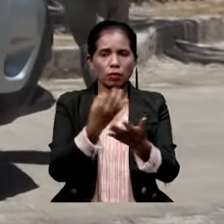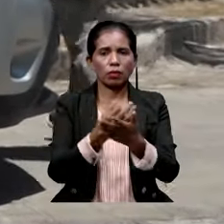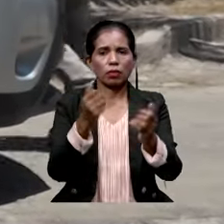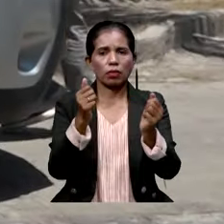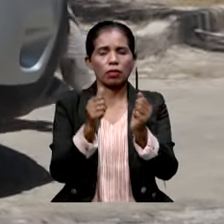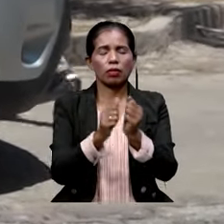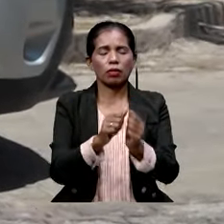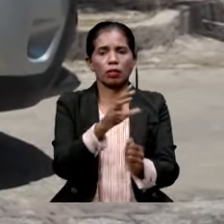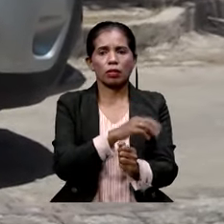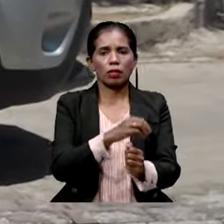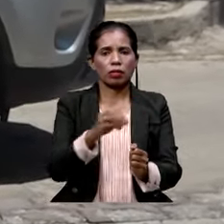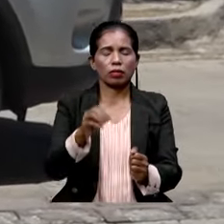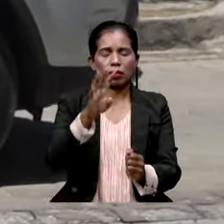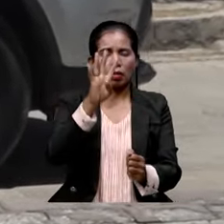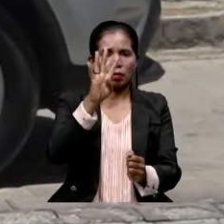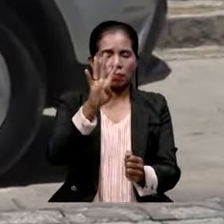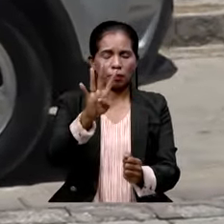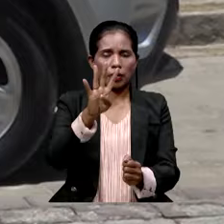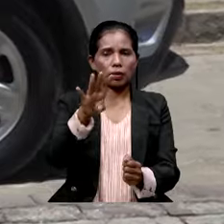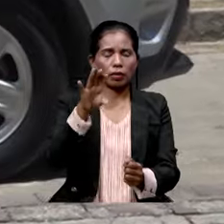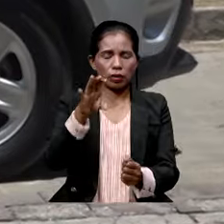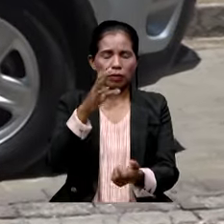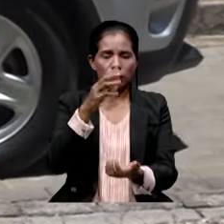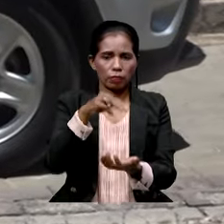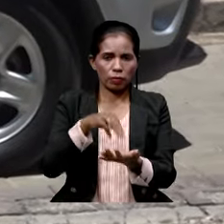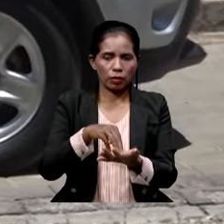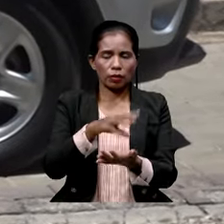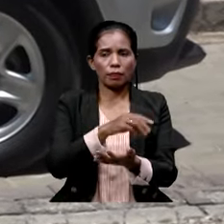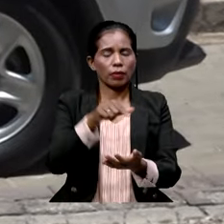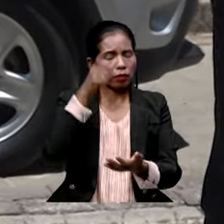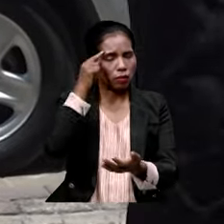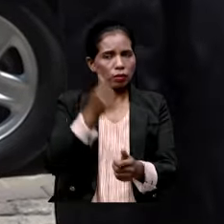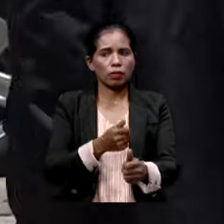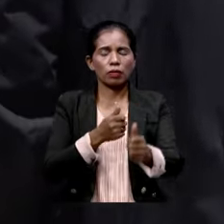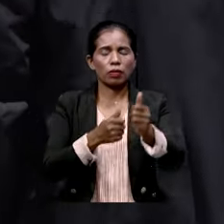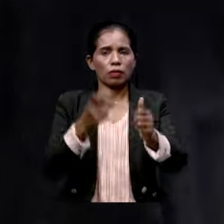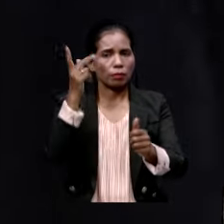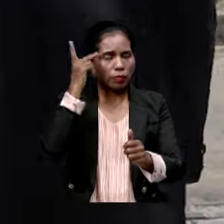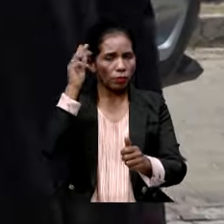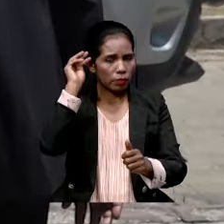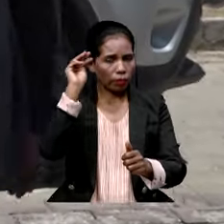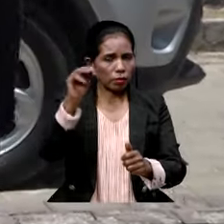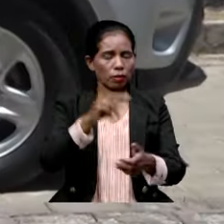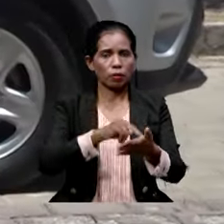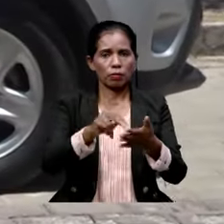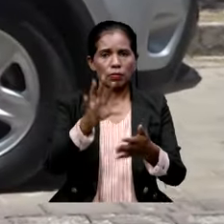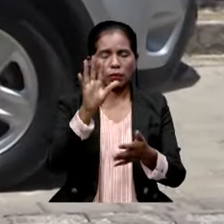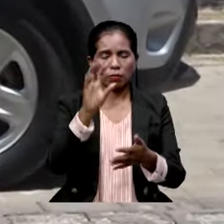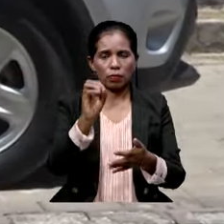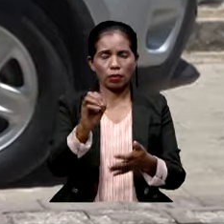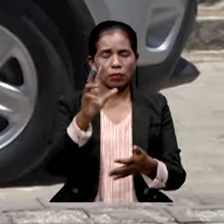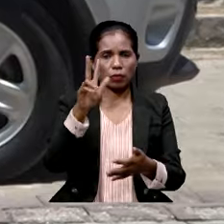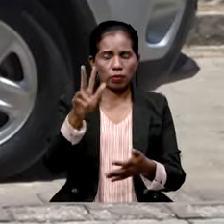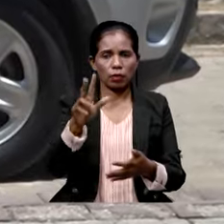basic tocon atusar. Equipa Reforma Judicial, né? Governo Hariba Zeba Despacho, Primeiro-Ministro, número Mamutolo, para